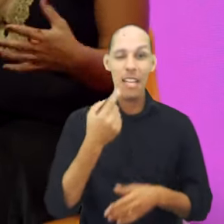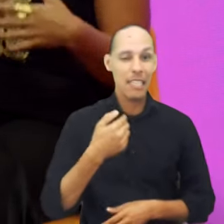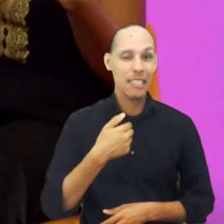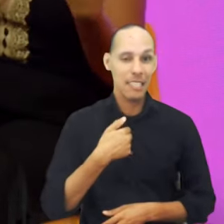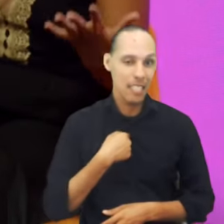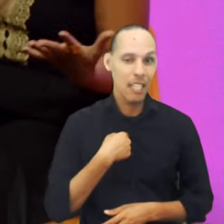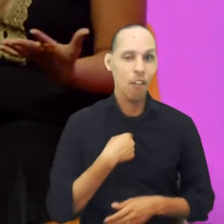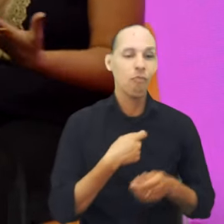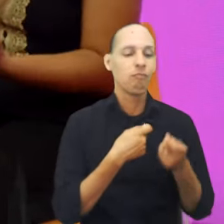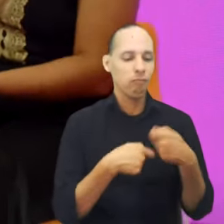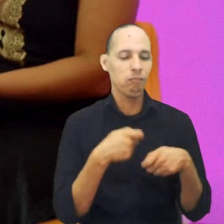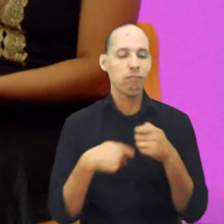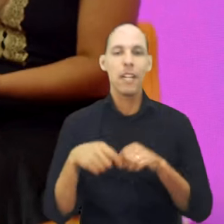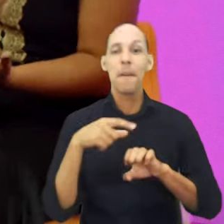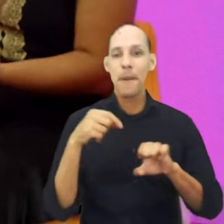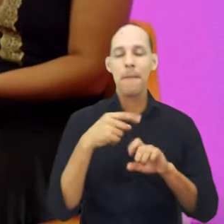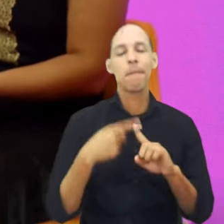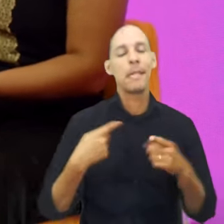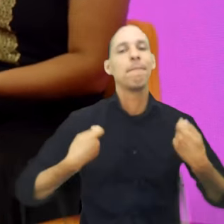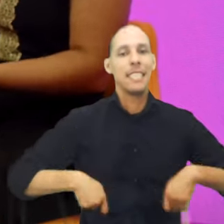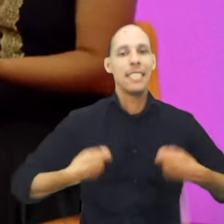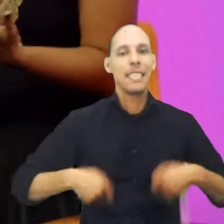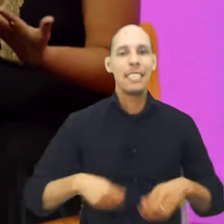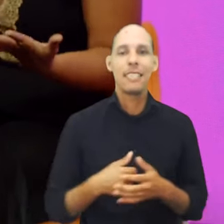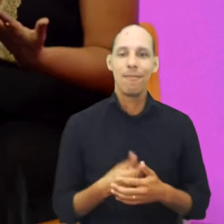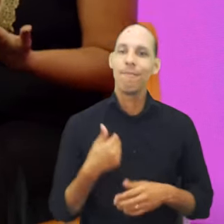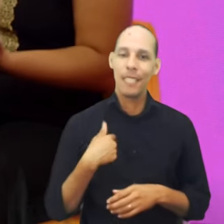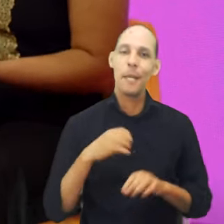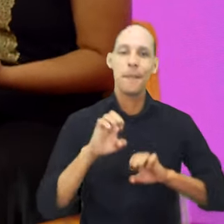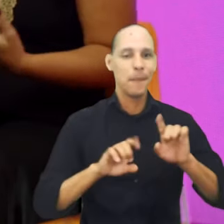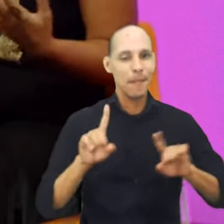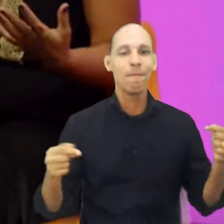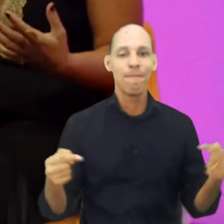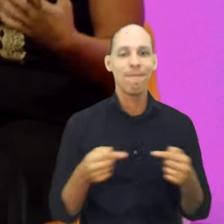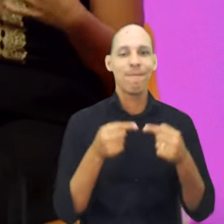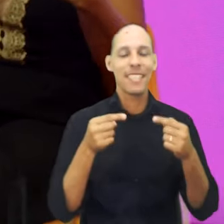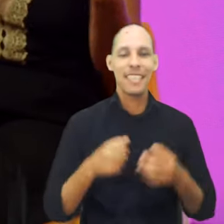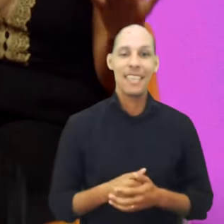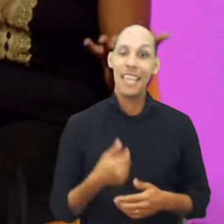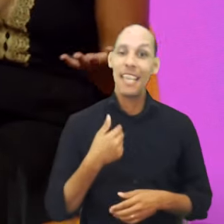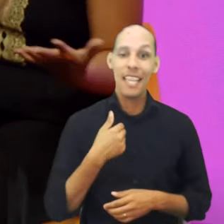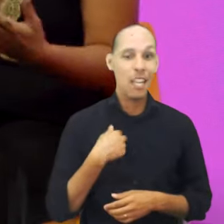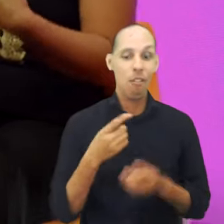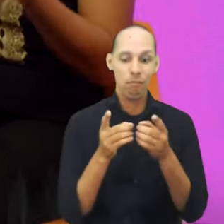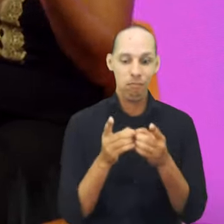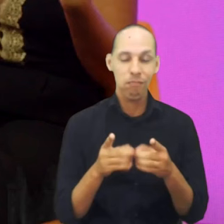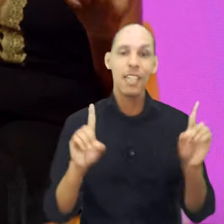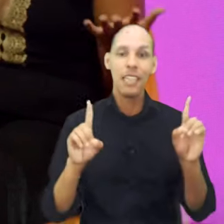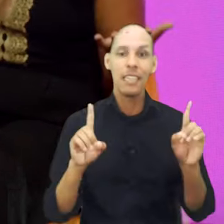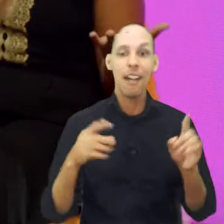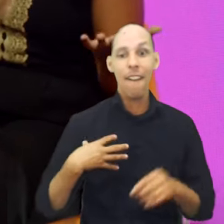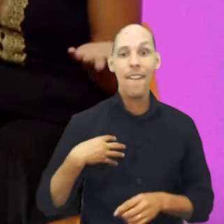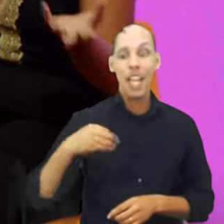comecei a empreender foi justamente por necessidade. Eu entro aí nessa estatística, foi quando eu me divorciei, quando eu estava